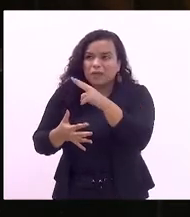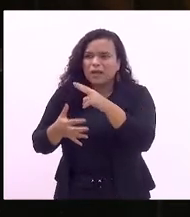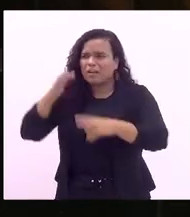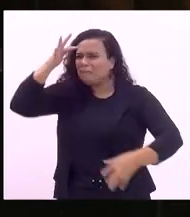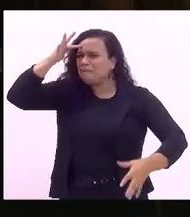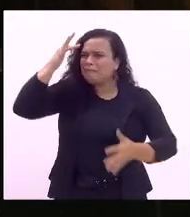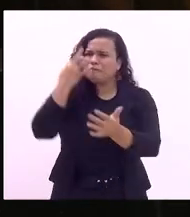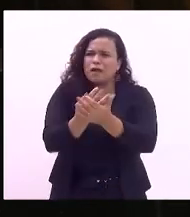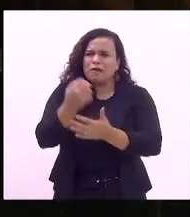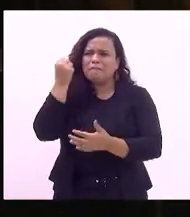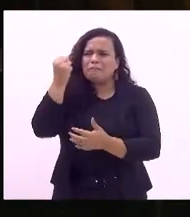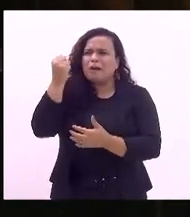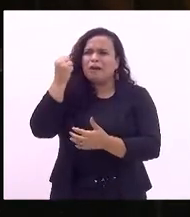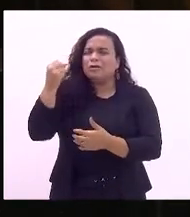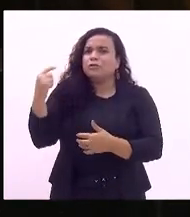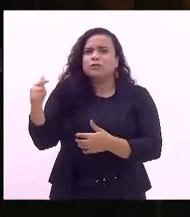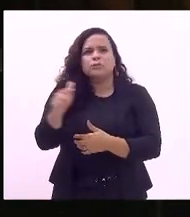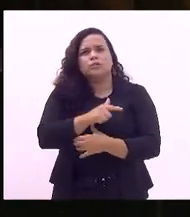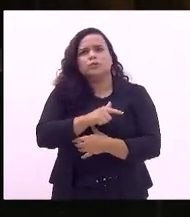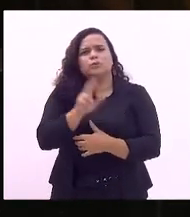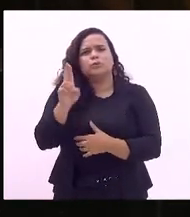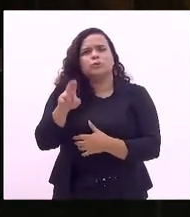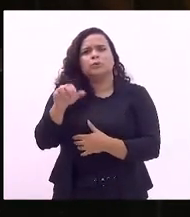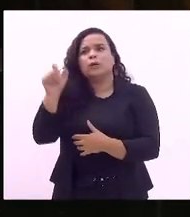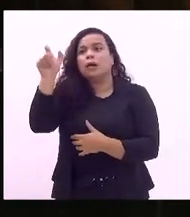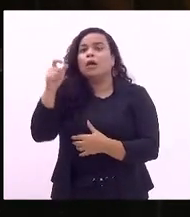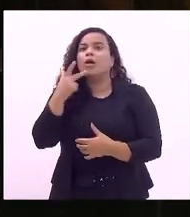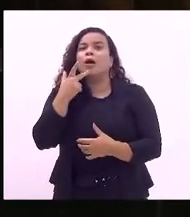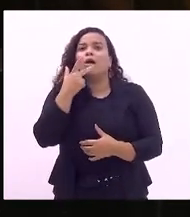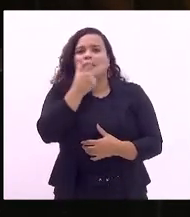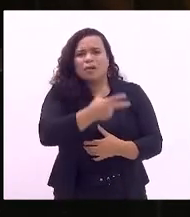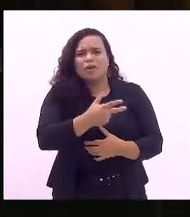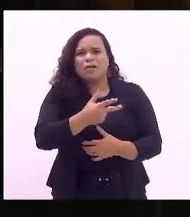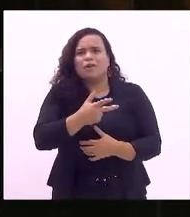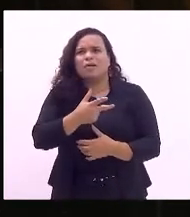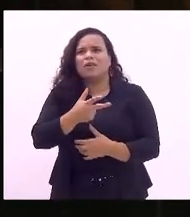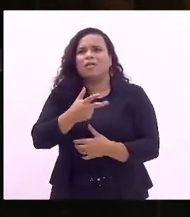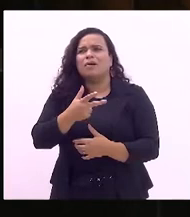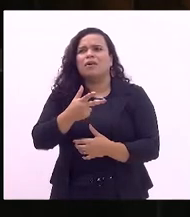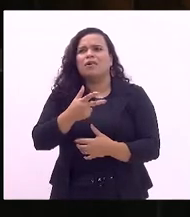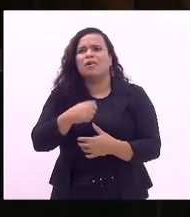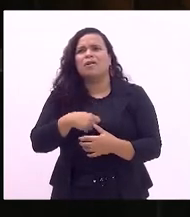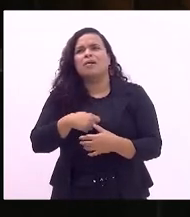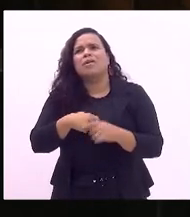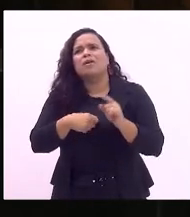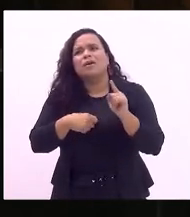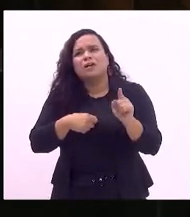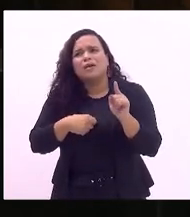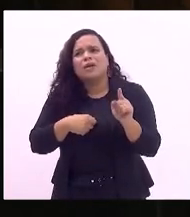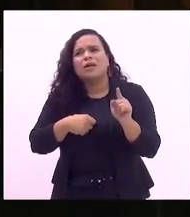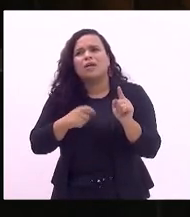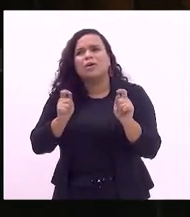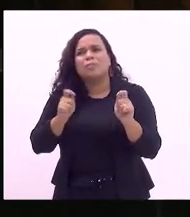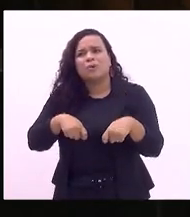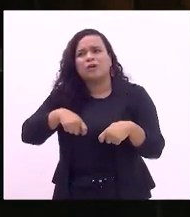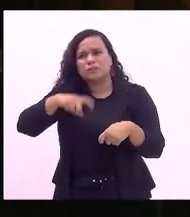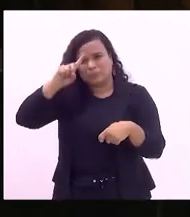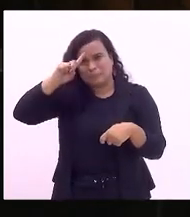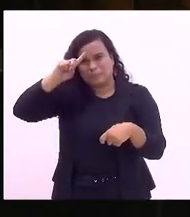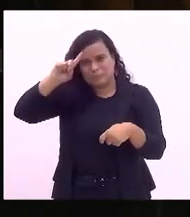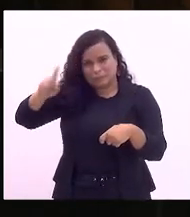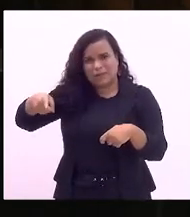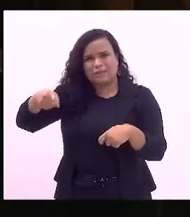fé é aquele que diz senhor não sou digno que entreis em minha morada mas só pode ir lá mandar curar